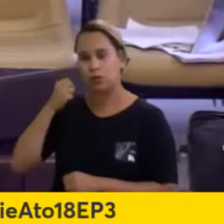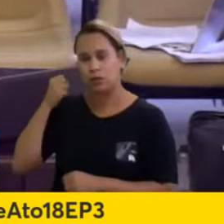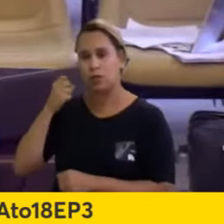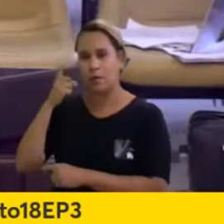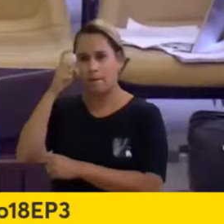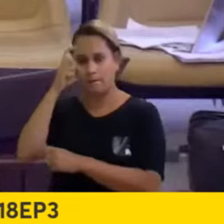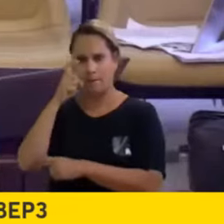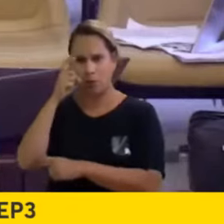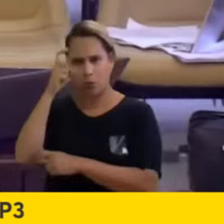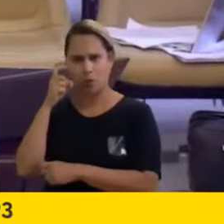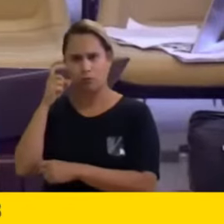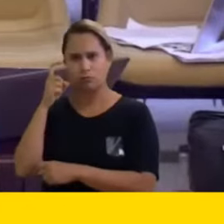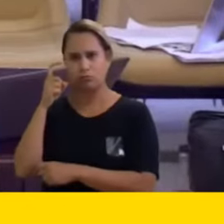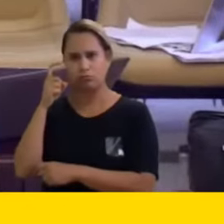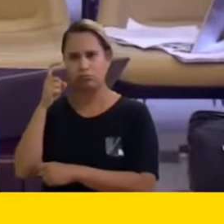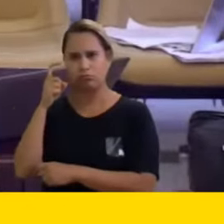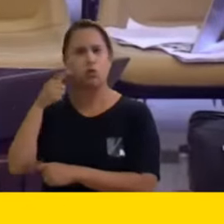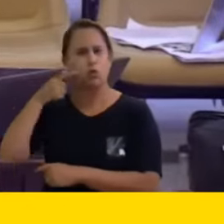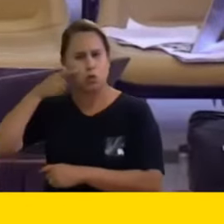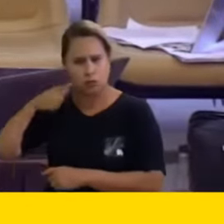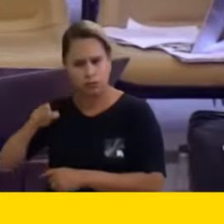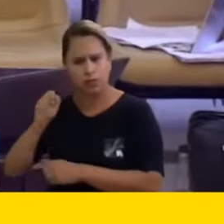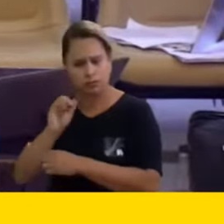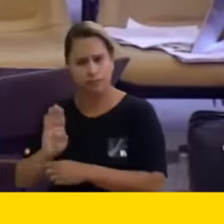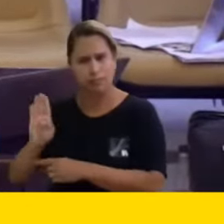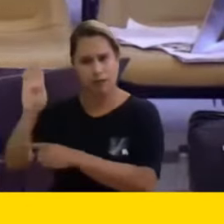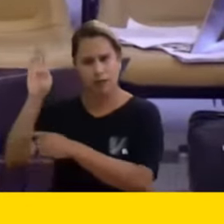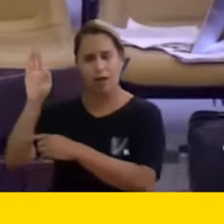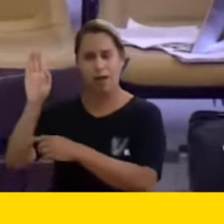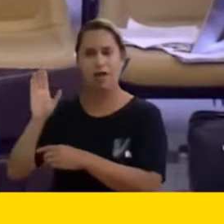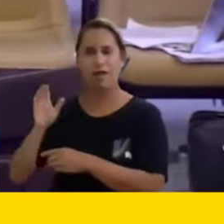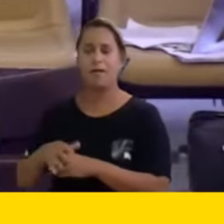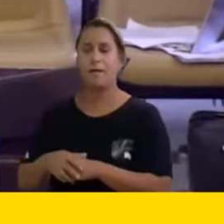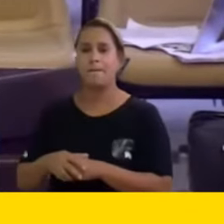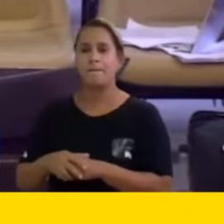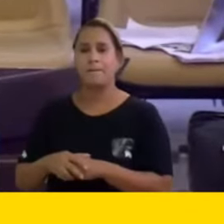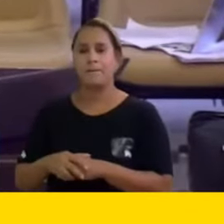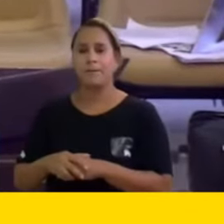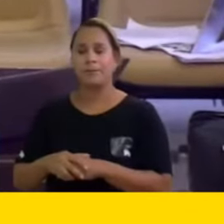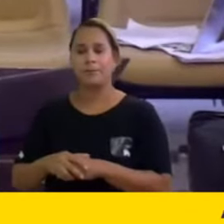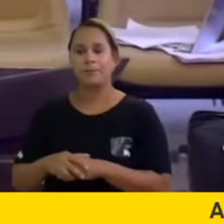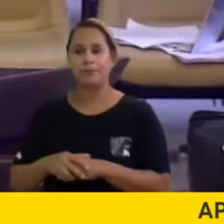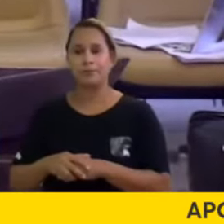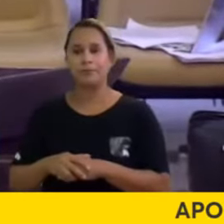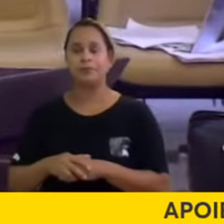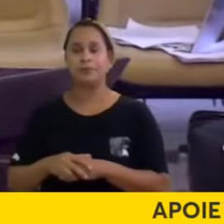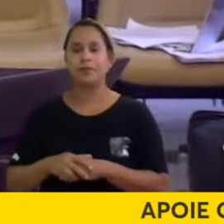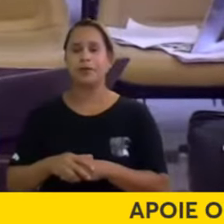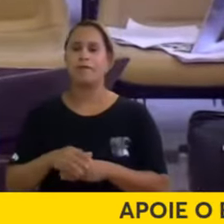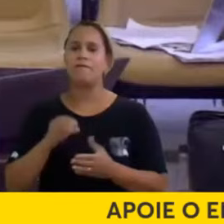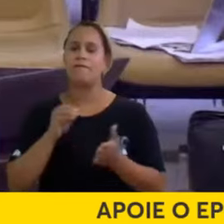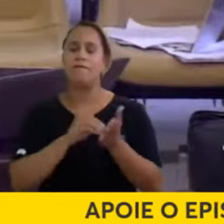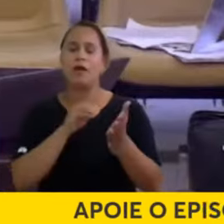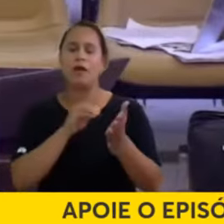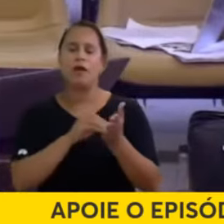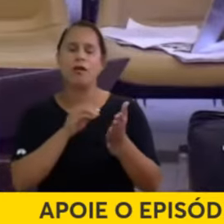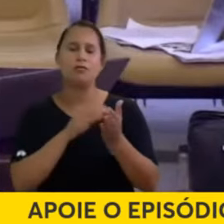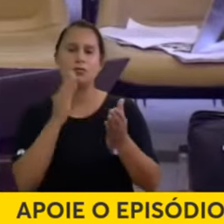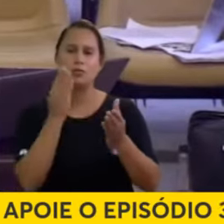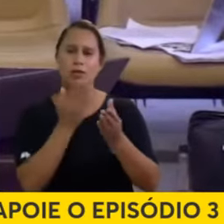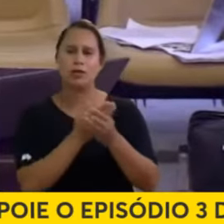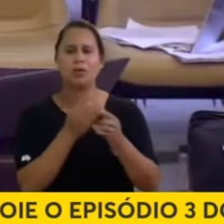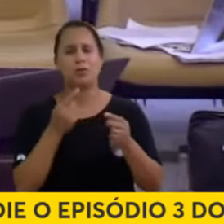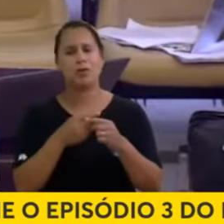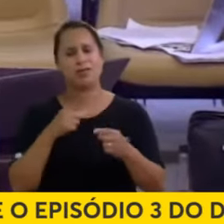robusta Definitivamente não Aliás a gente fez prova disso O que tá faltando aqui nesse processo Porque é muita argumentação muito número